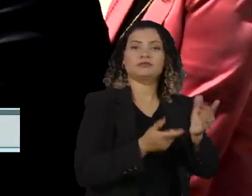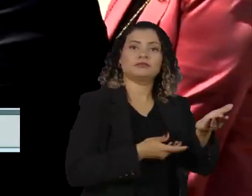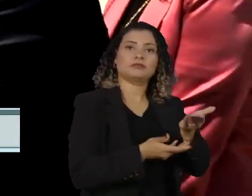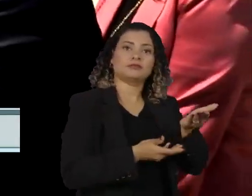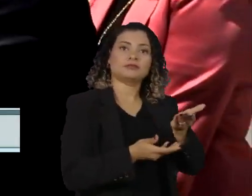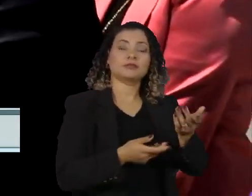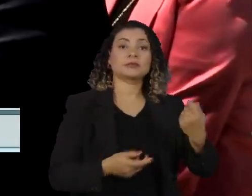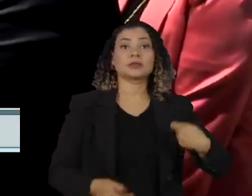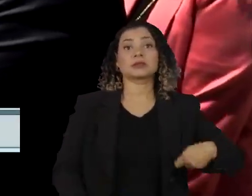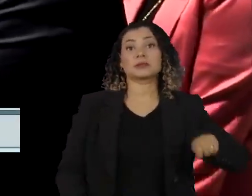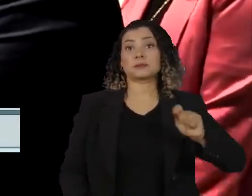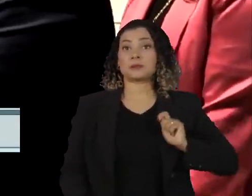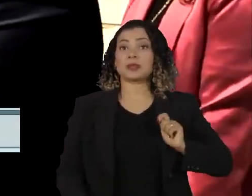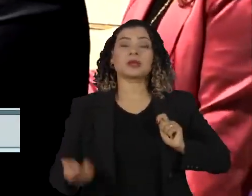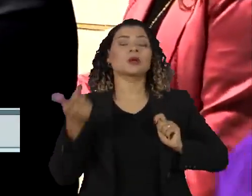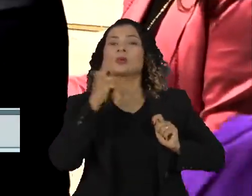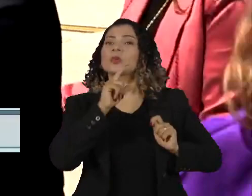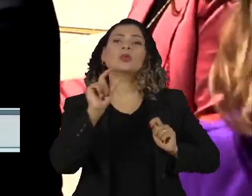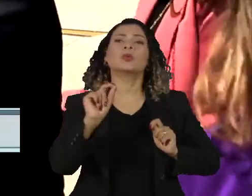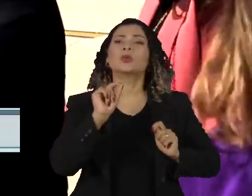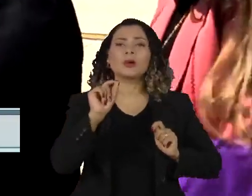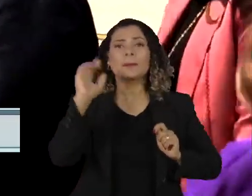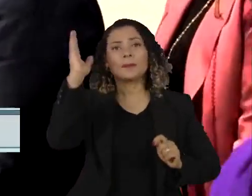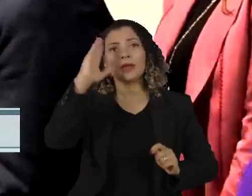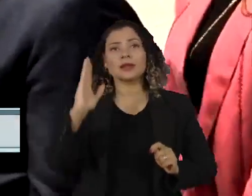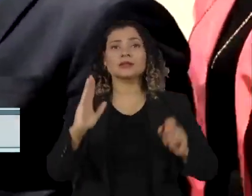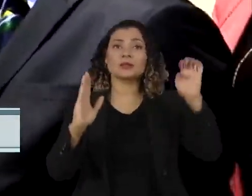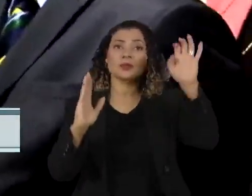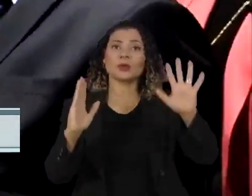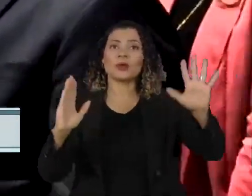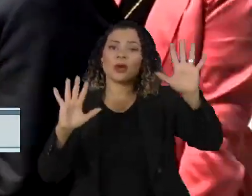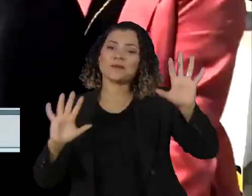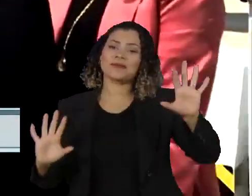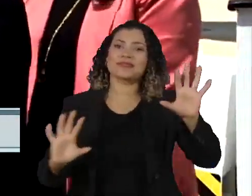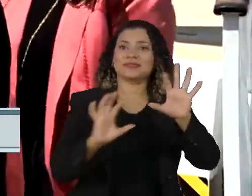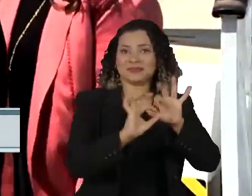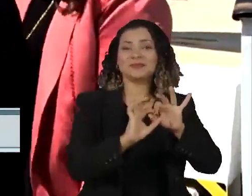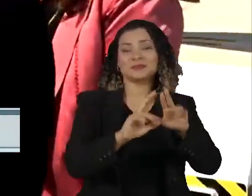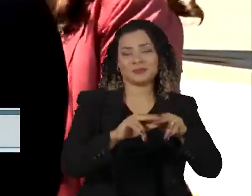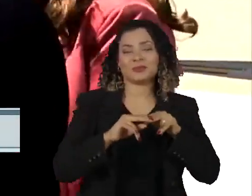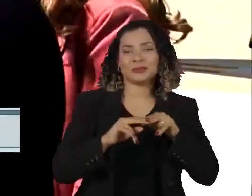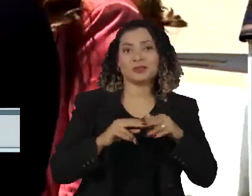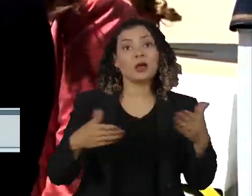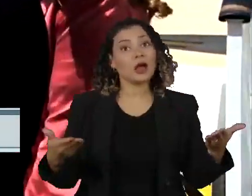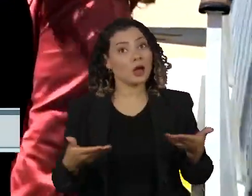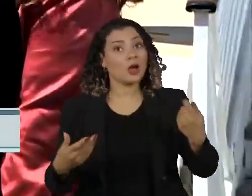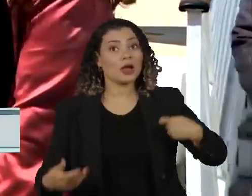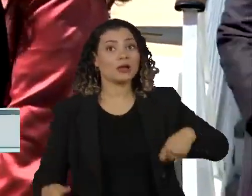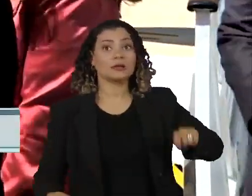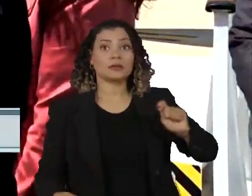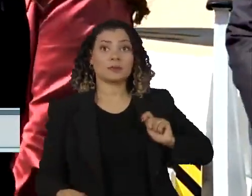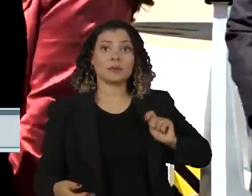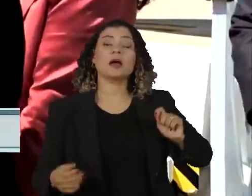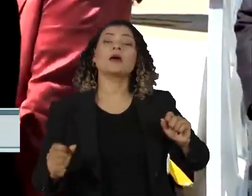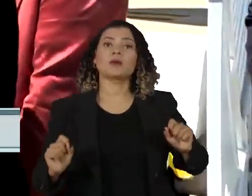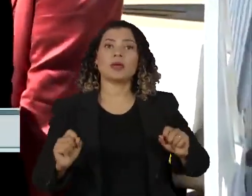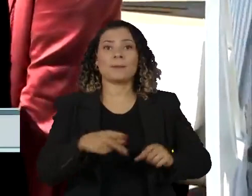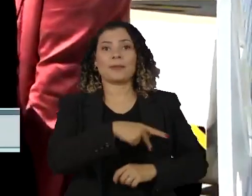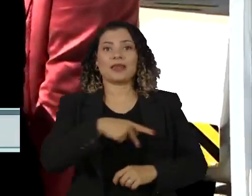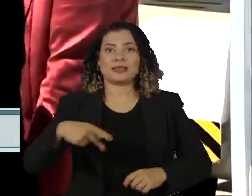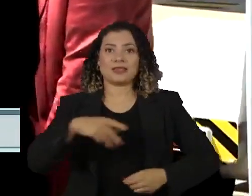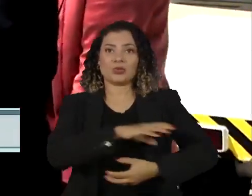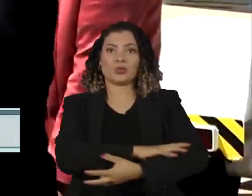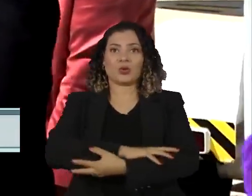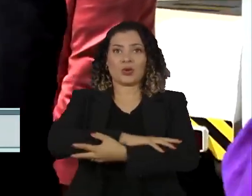podem ser a porta de entrada do país para a Europa. A Espanha assume a presidência da União Europeia este ano